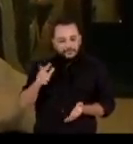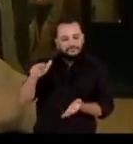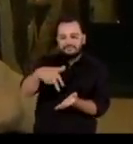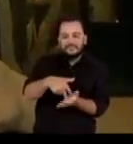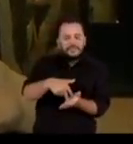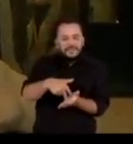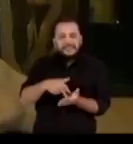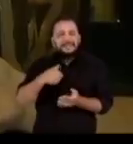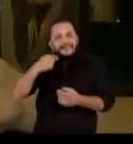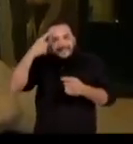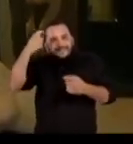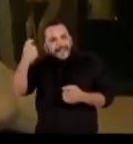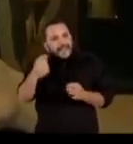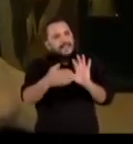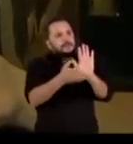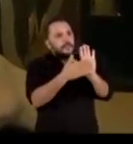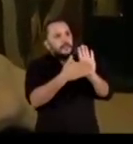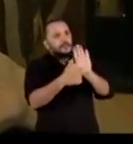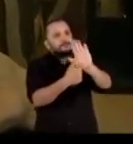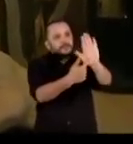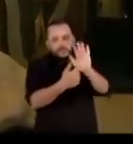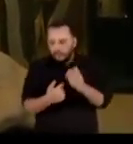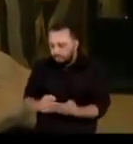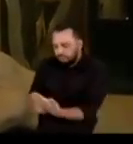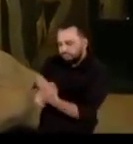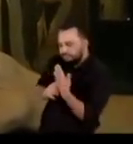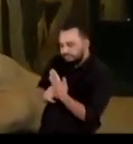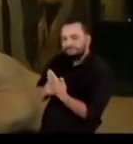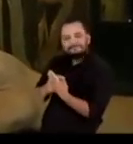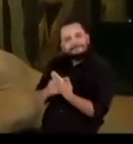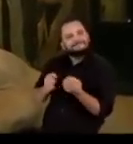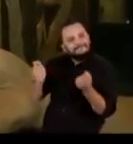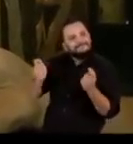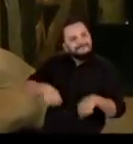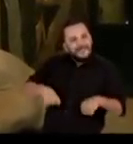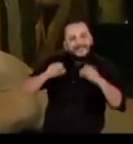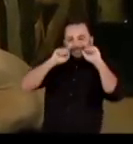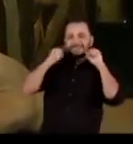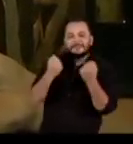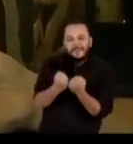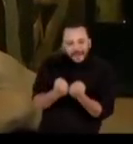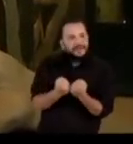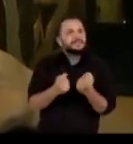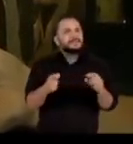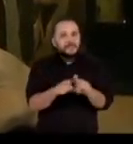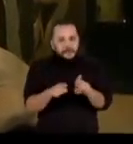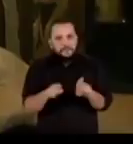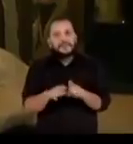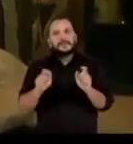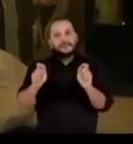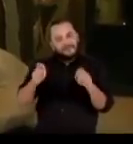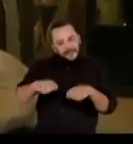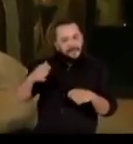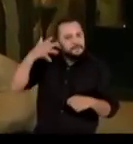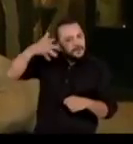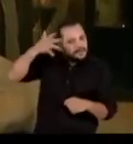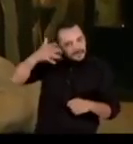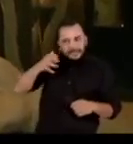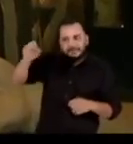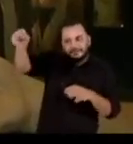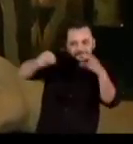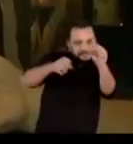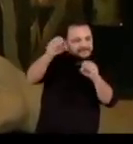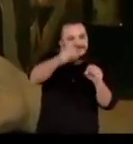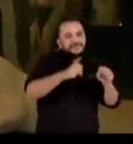fazer e abraçamos essa ideia de como montar um evento, como fazer, como trazer as palestrantes, como organizar